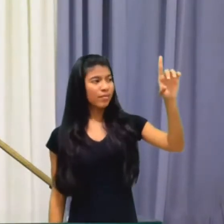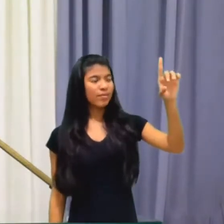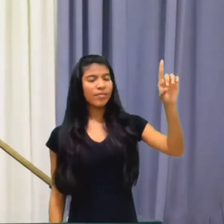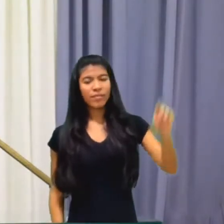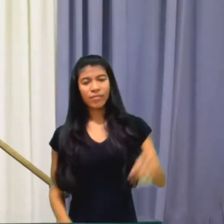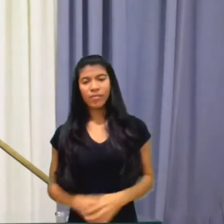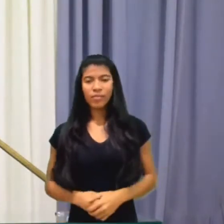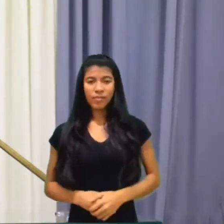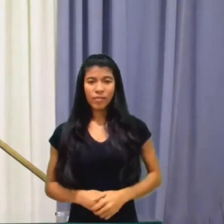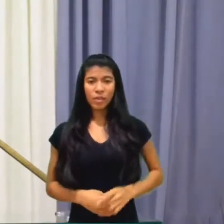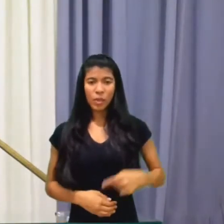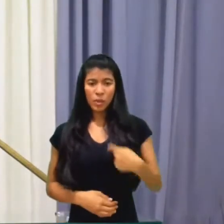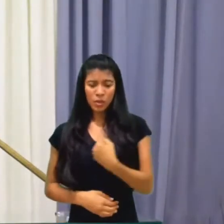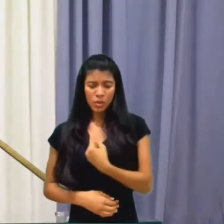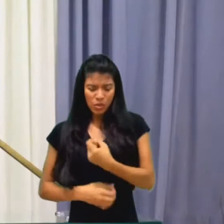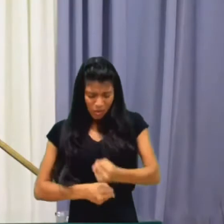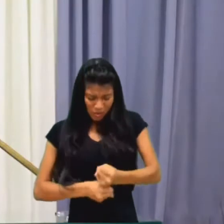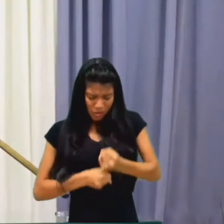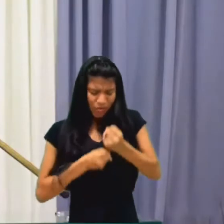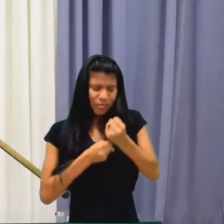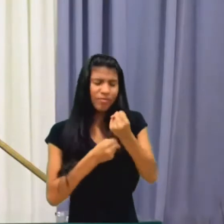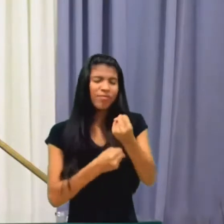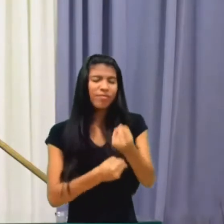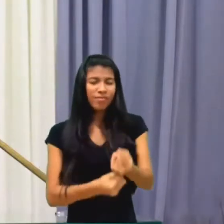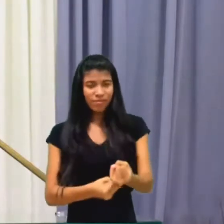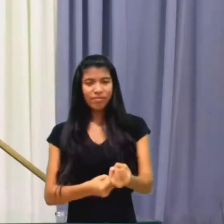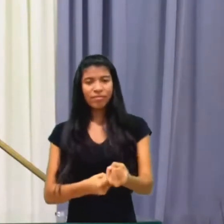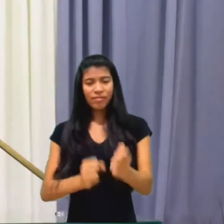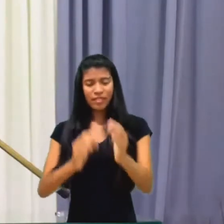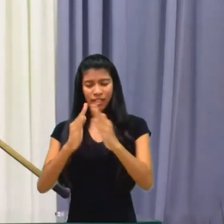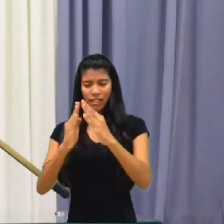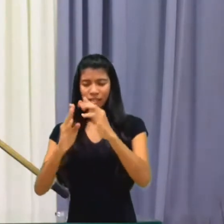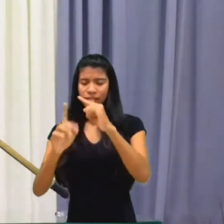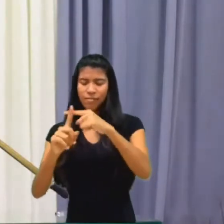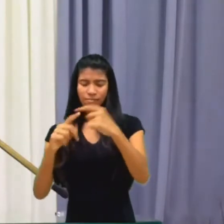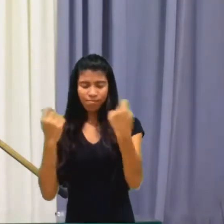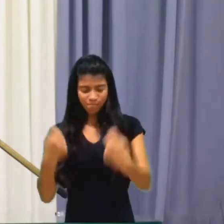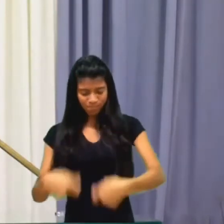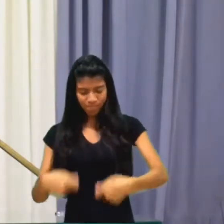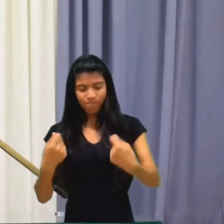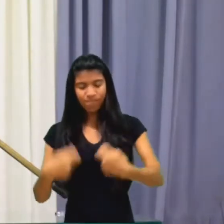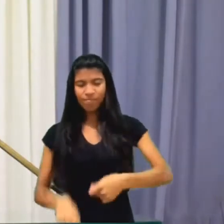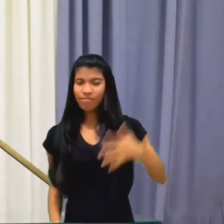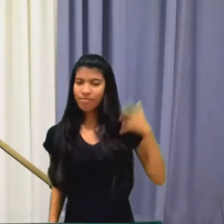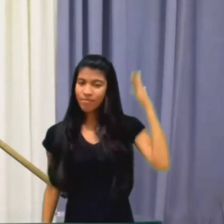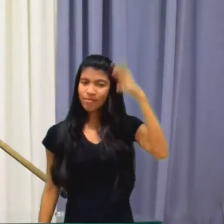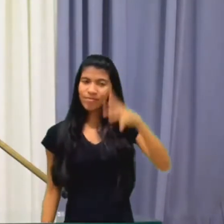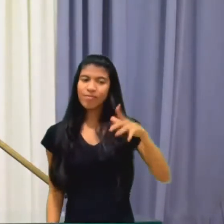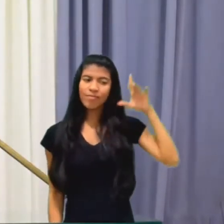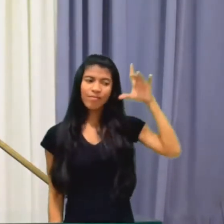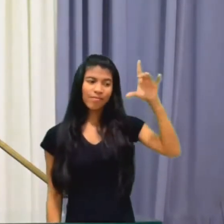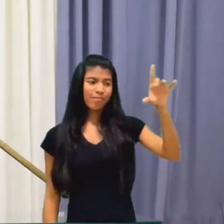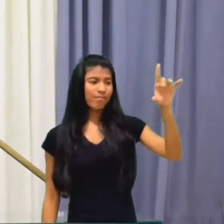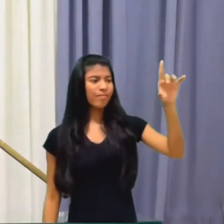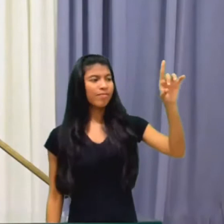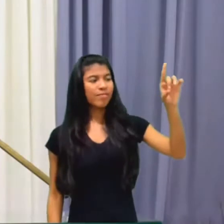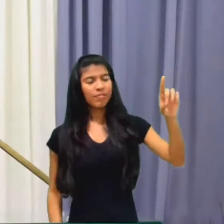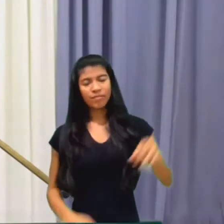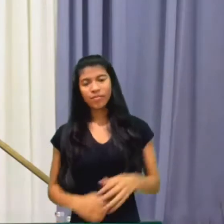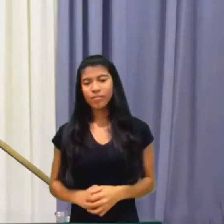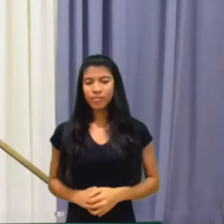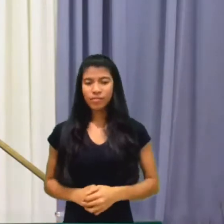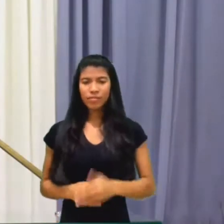alimenta. A igreja precisa da presença de Deus. Muitas igrejas já não têm